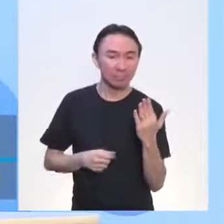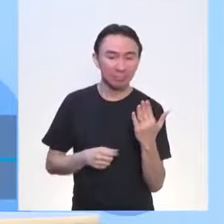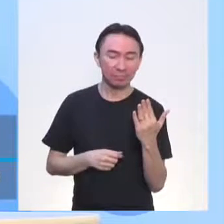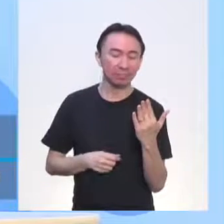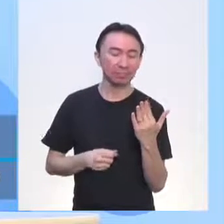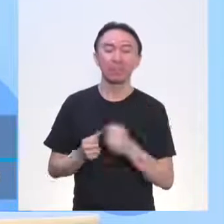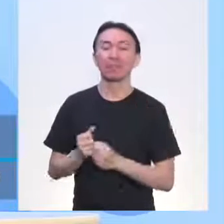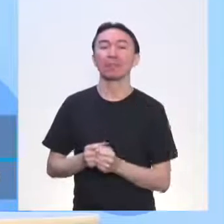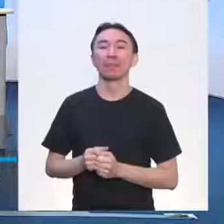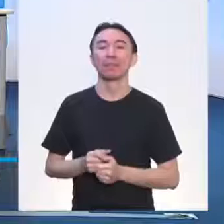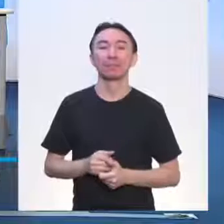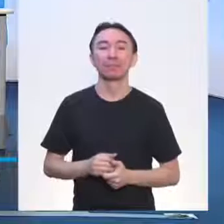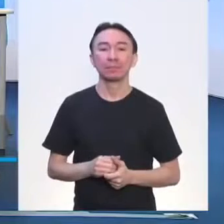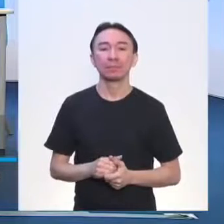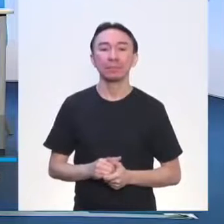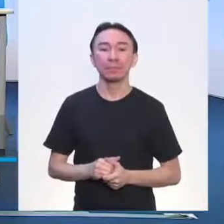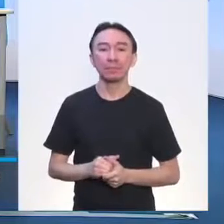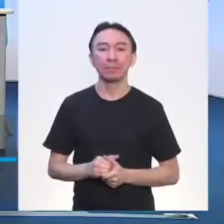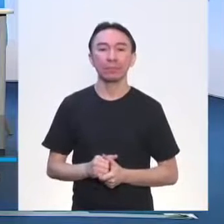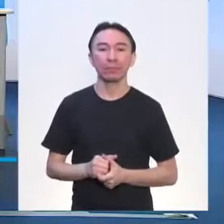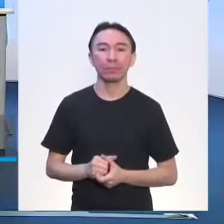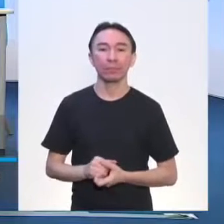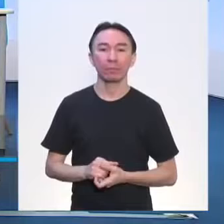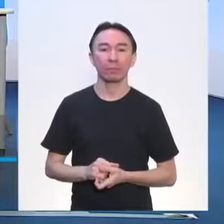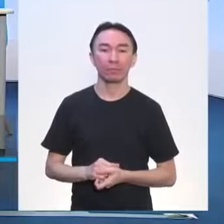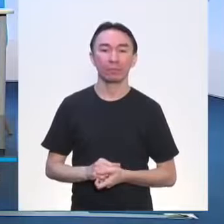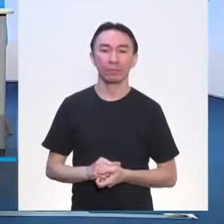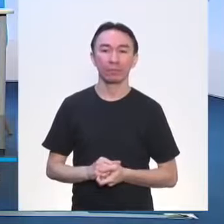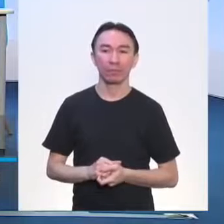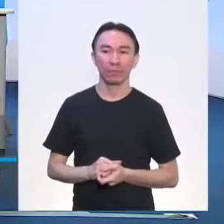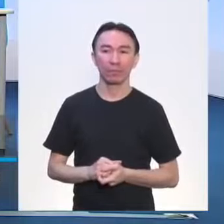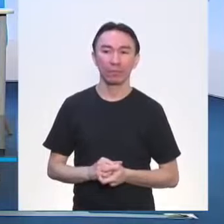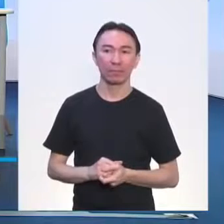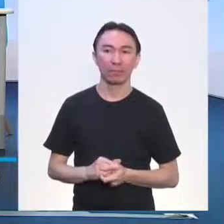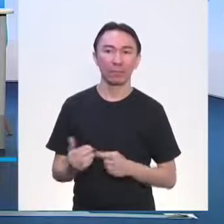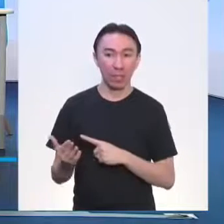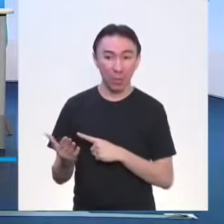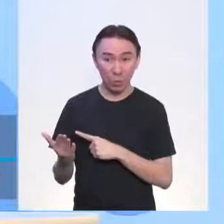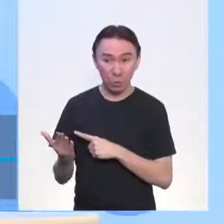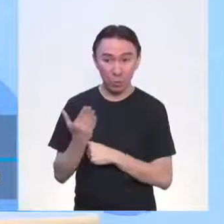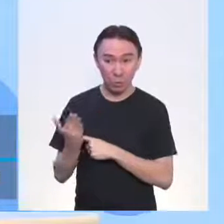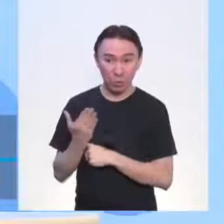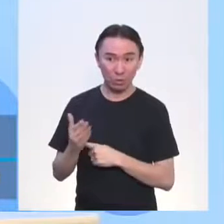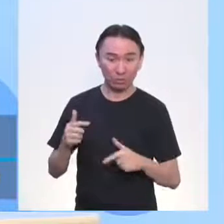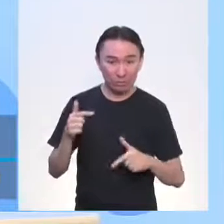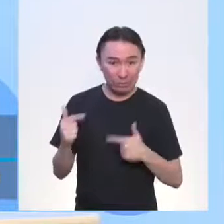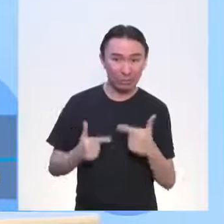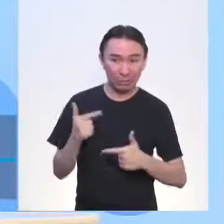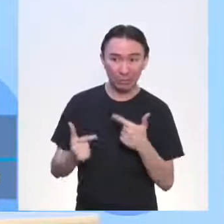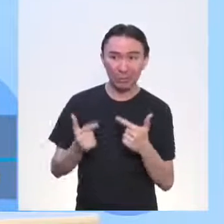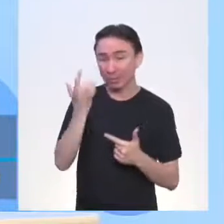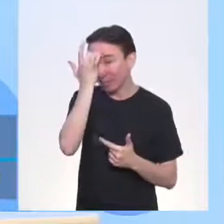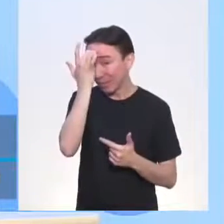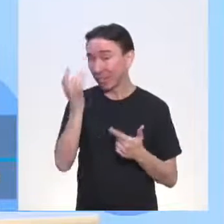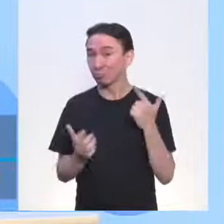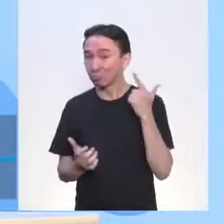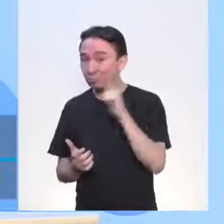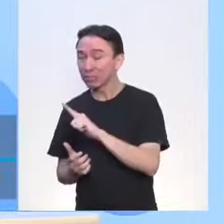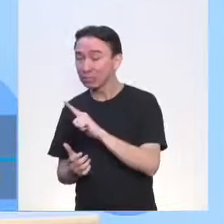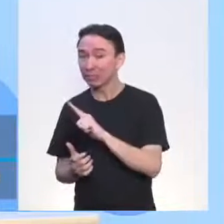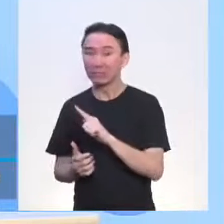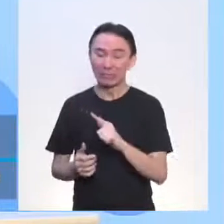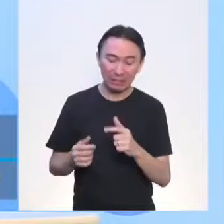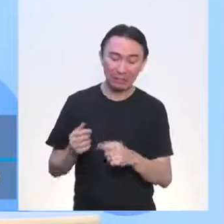Muito bem. Deixa eu puxar aqui. Para facilitar o trabalho, professora Márcia, serve para reduzir a força e realizar trabalho.